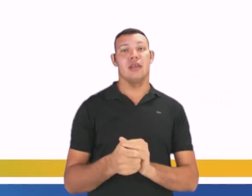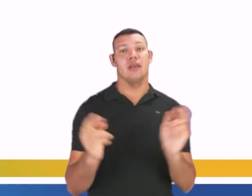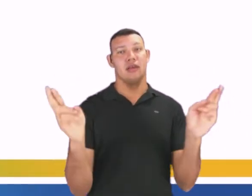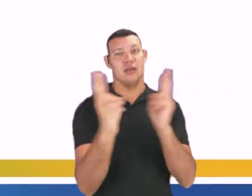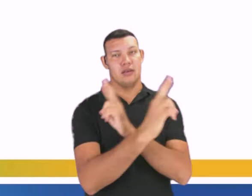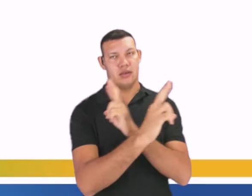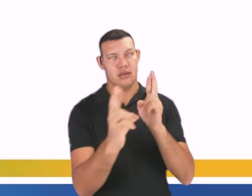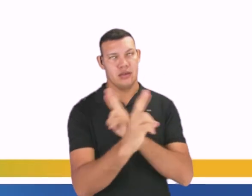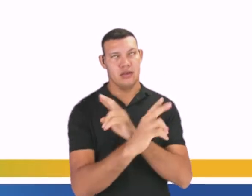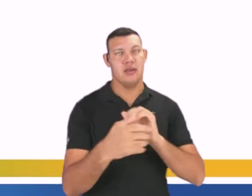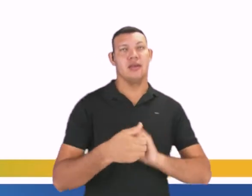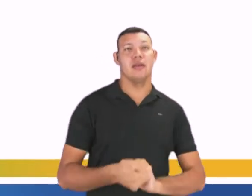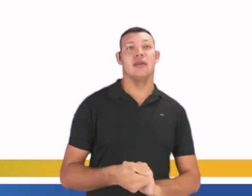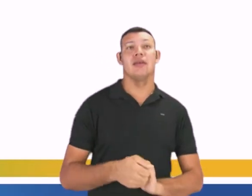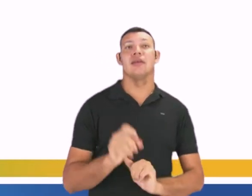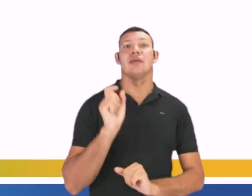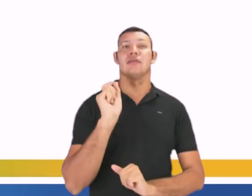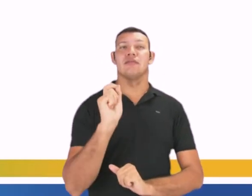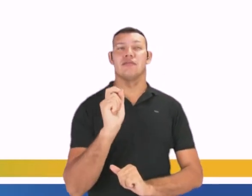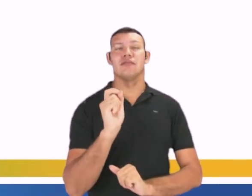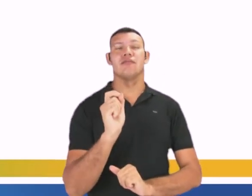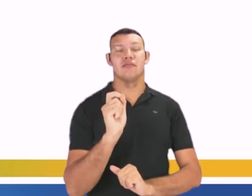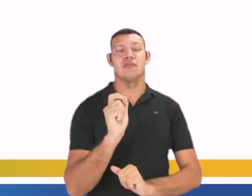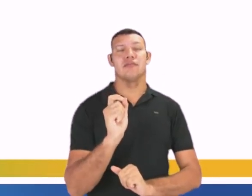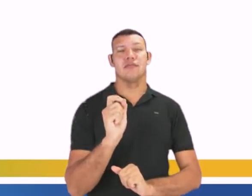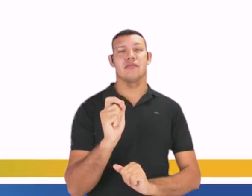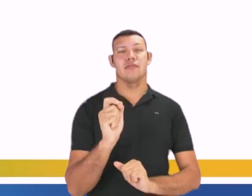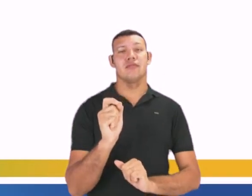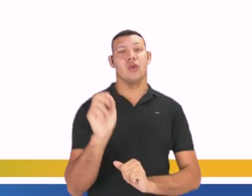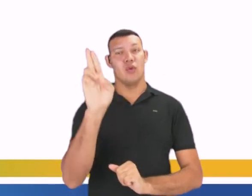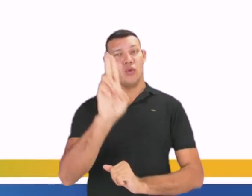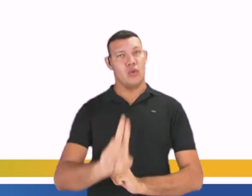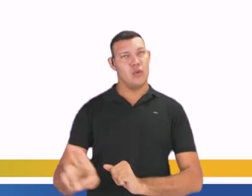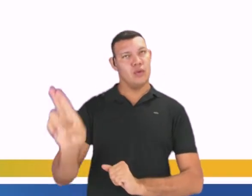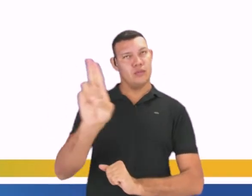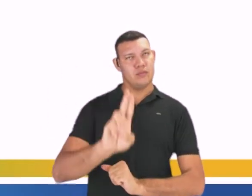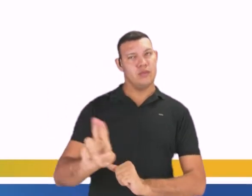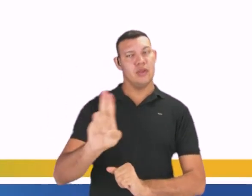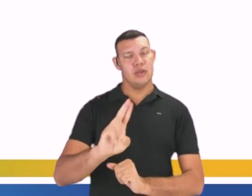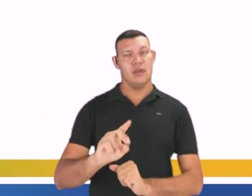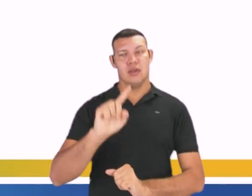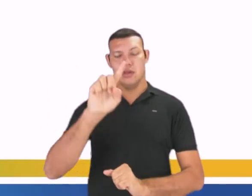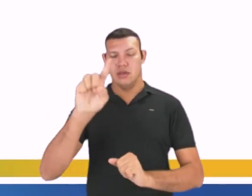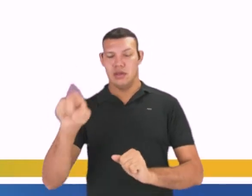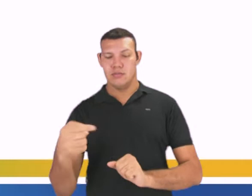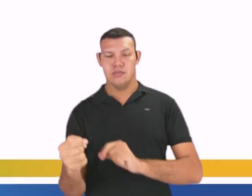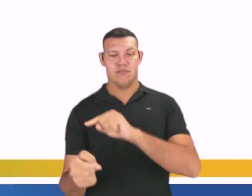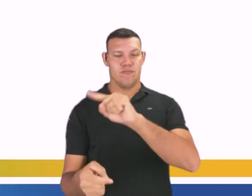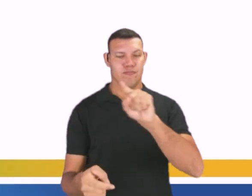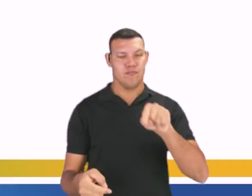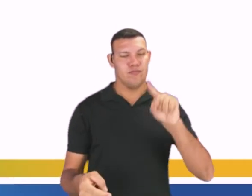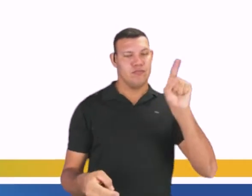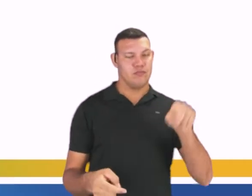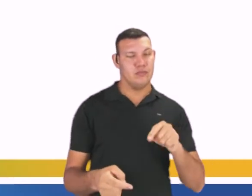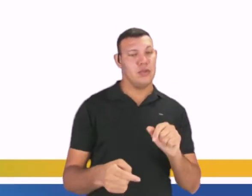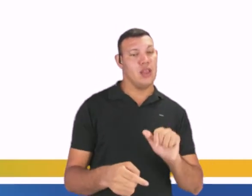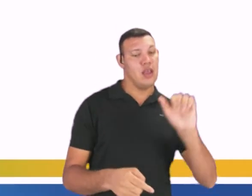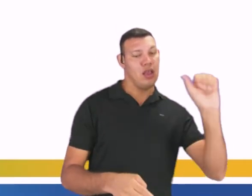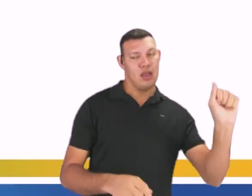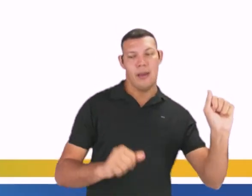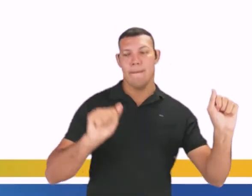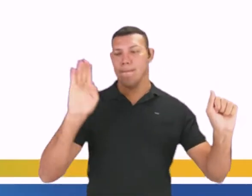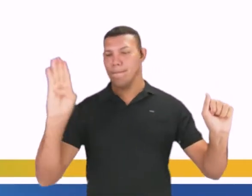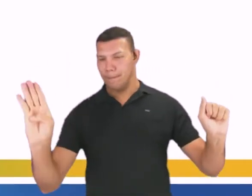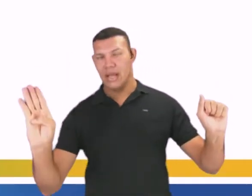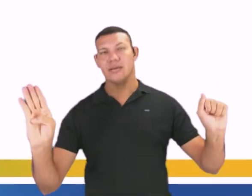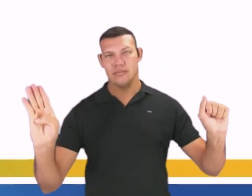B, dizemos que f é uma aplicação ou função de A em B se somente se, para